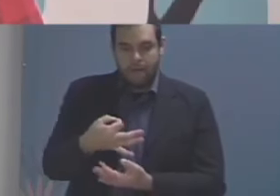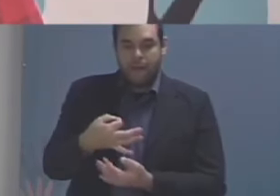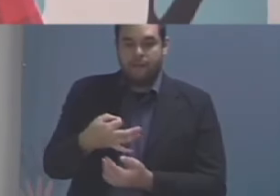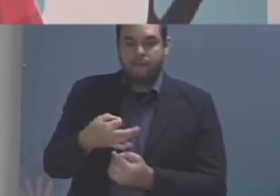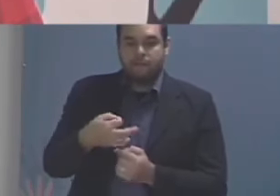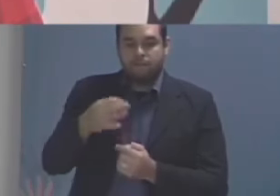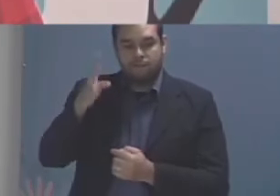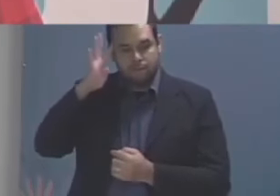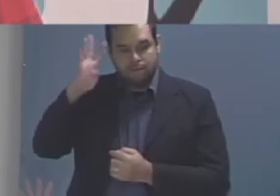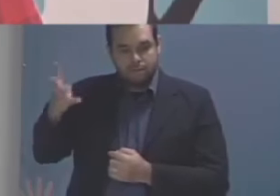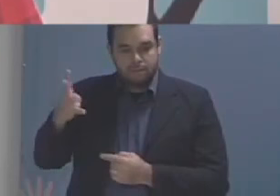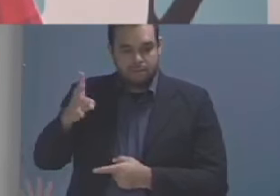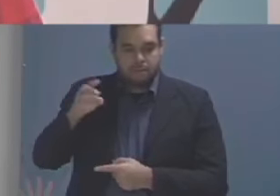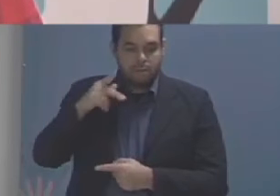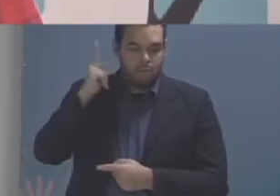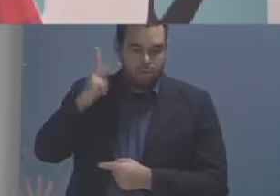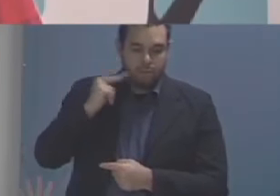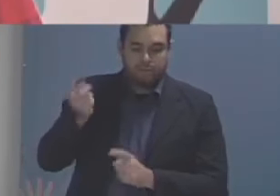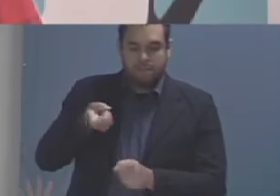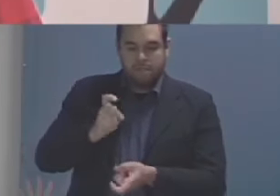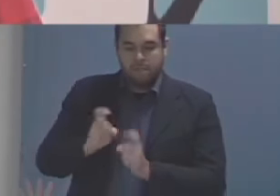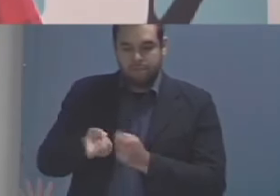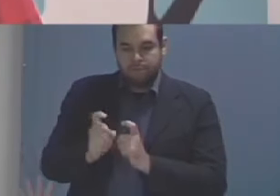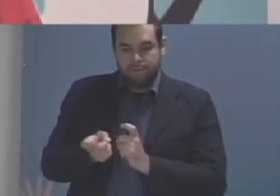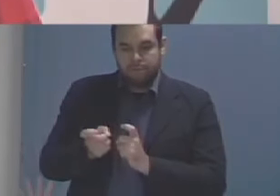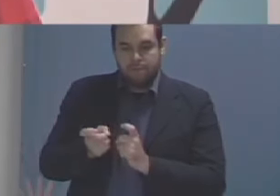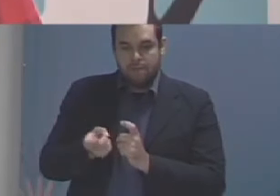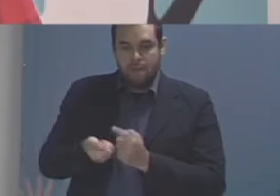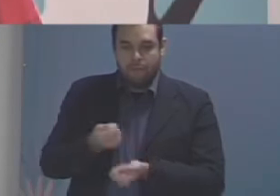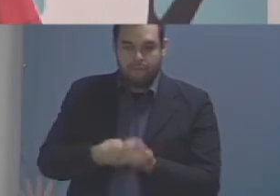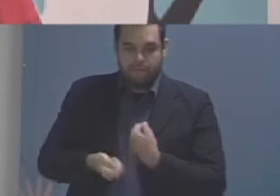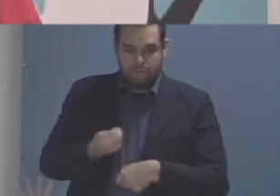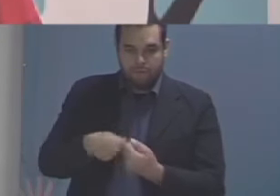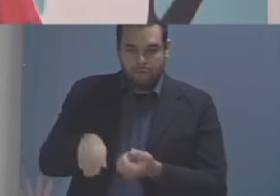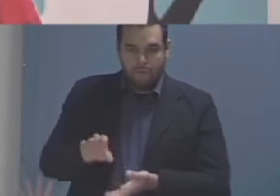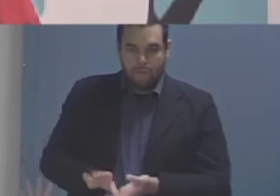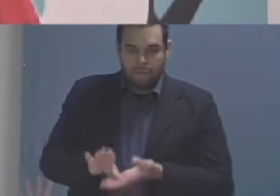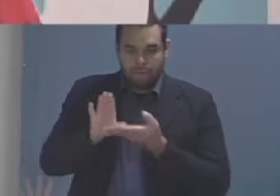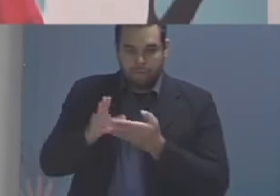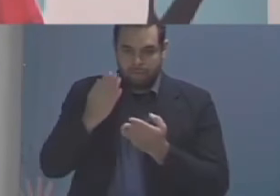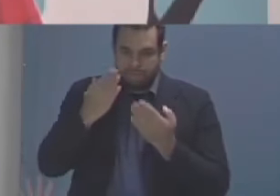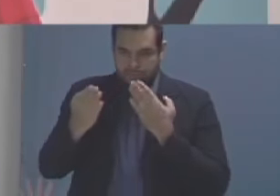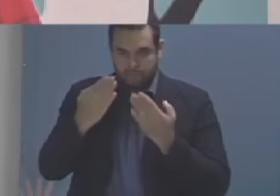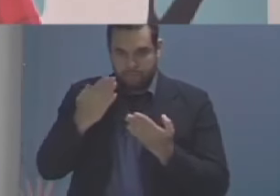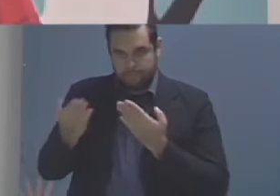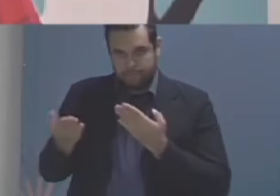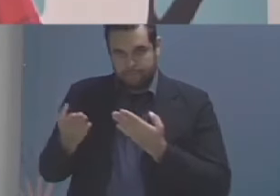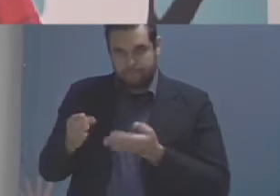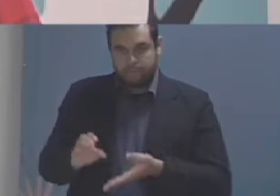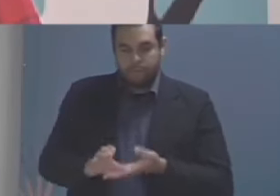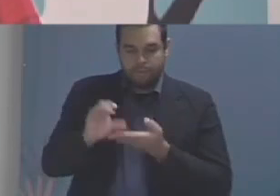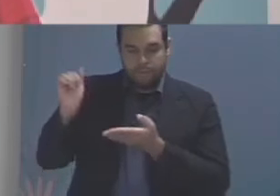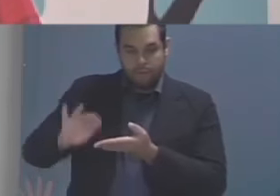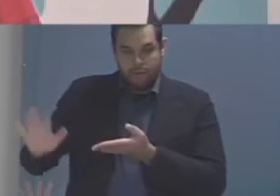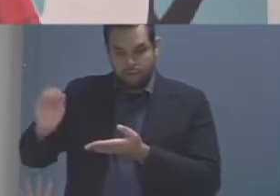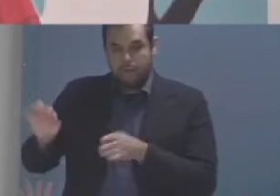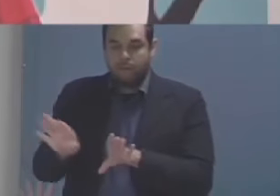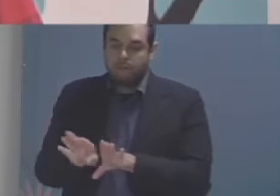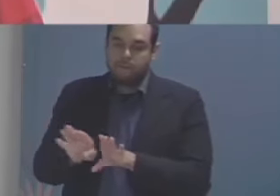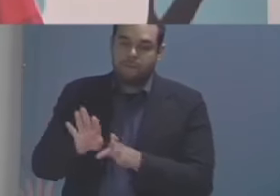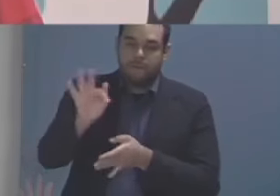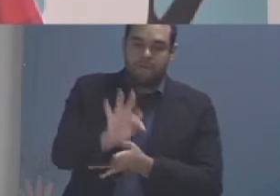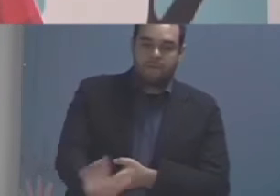processo de decisões sobre as políticas, a administração e as finanças dos conselhos de psicologia, conselhos regionais e conselho